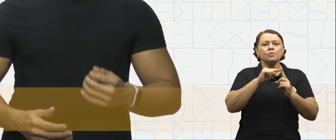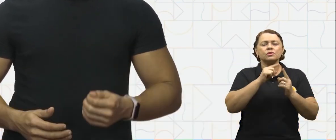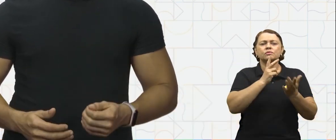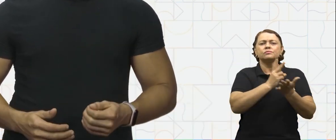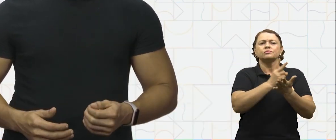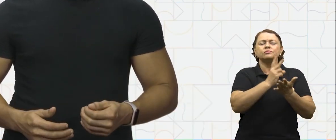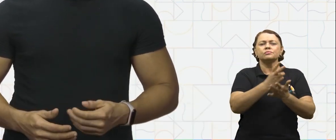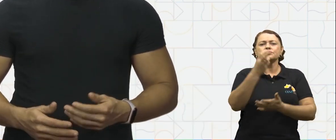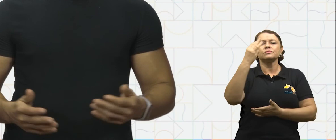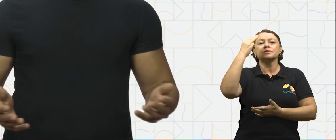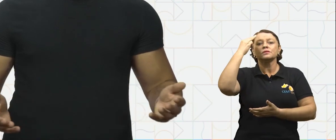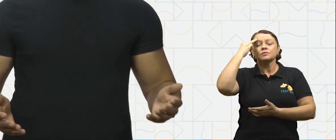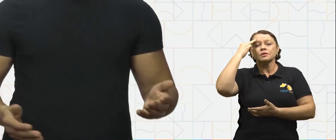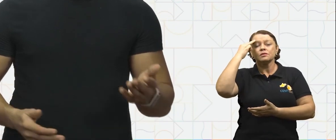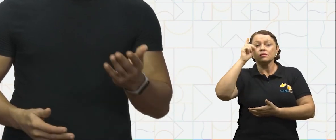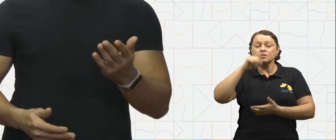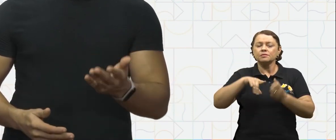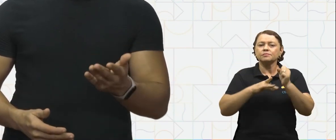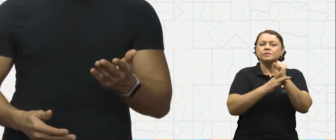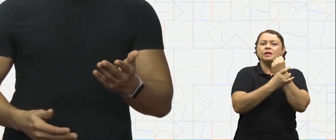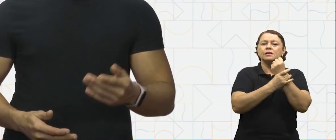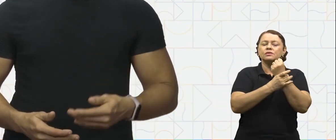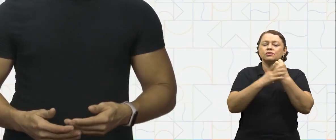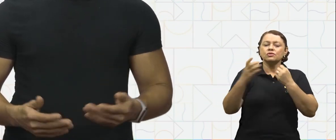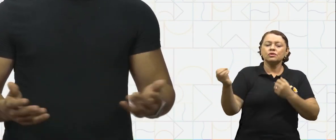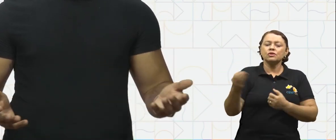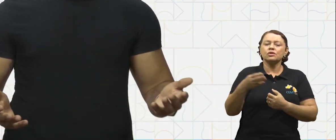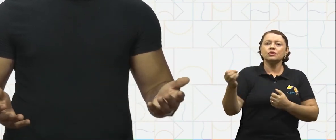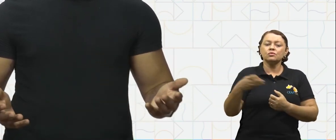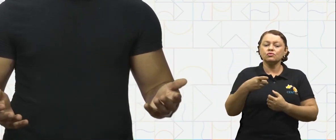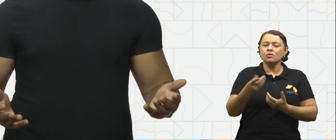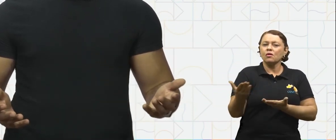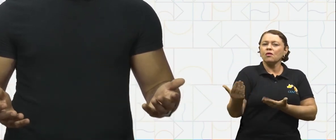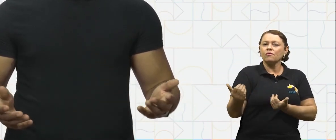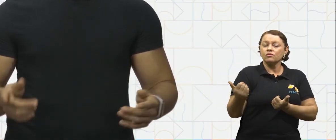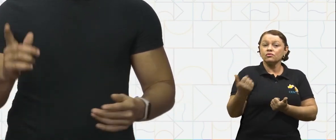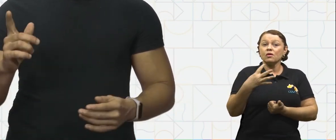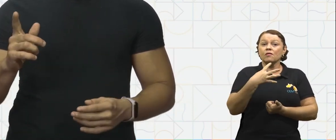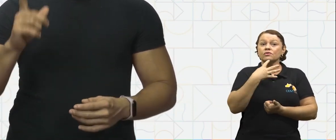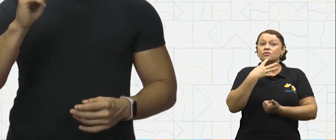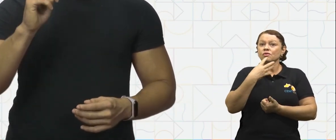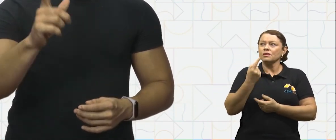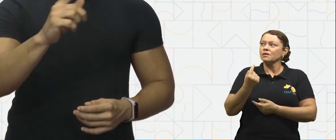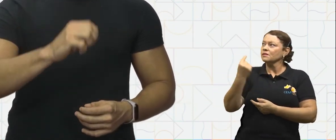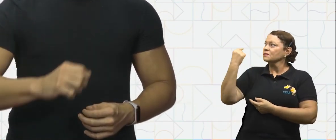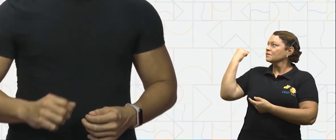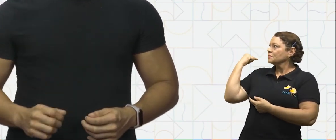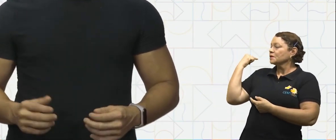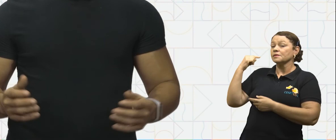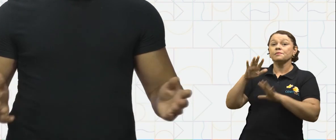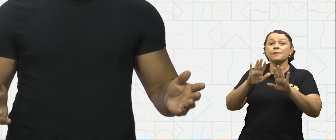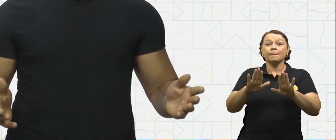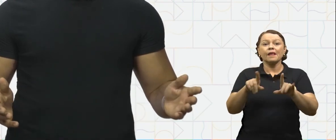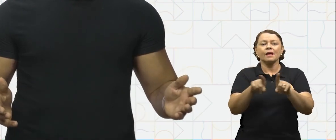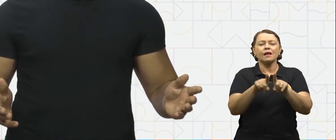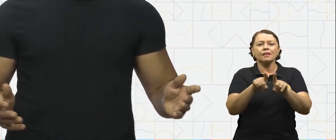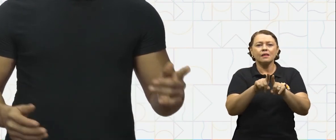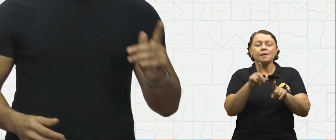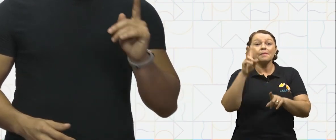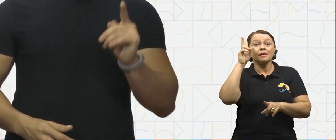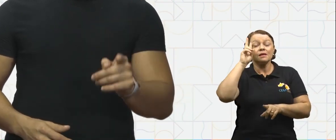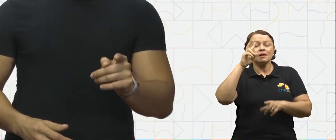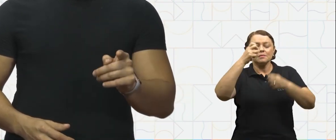preservar as memórias e garantir que as novas gerações conheçam o passado. Ah, e lembrei de falar mais um